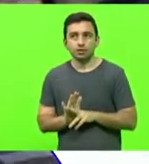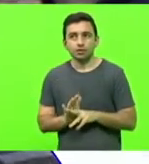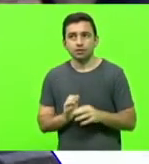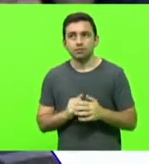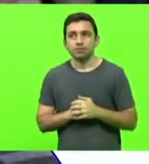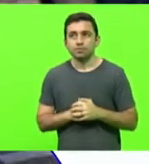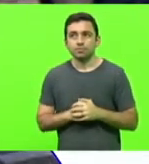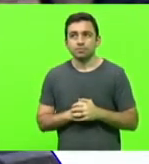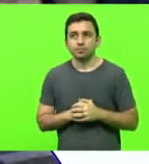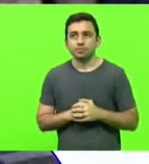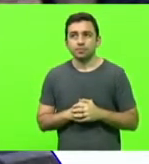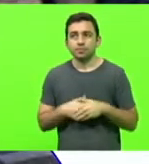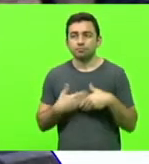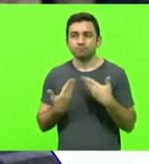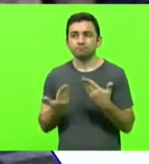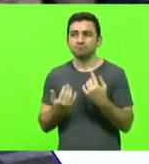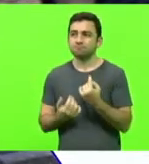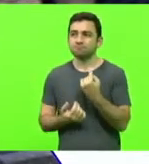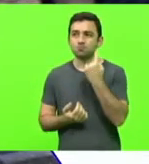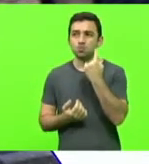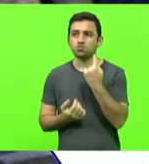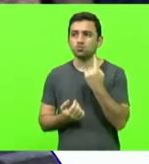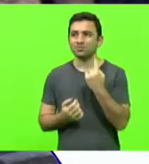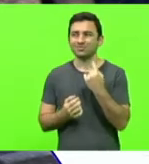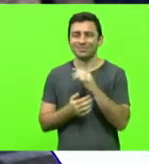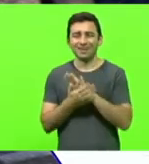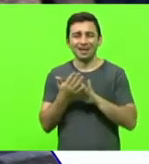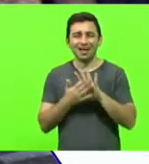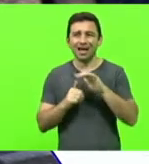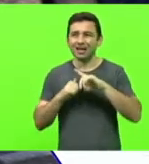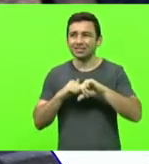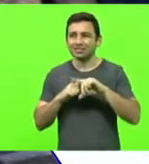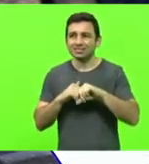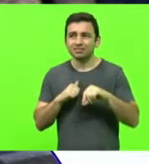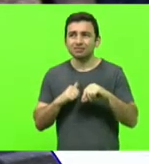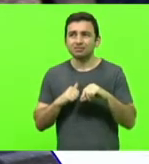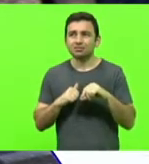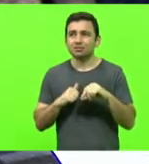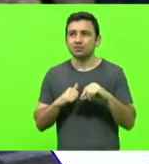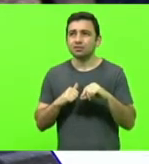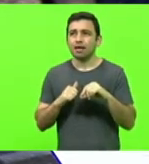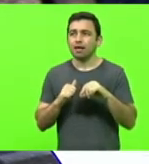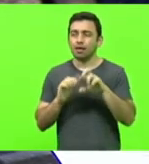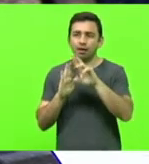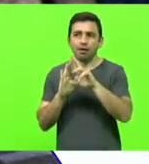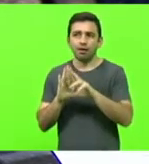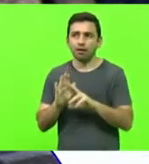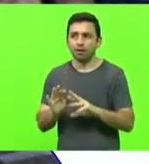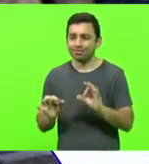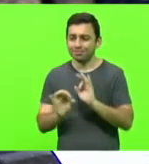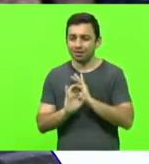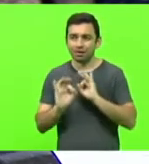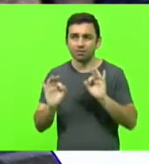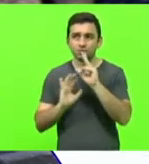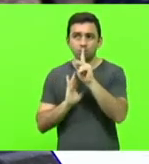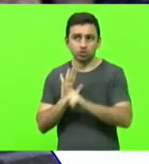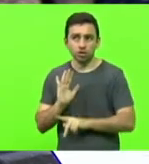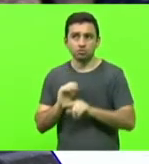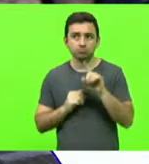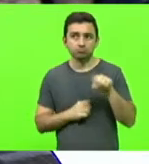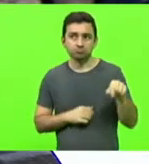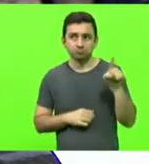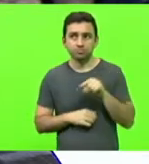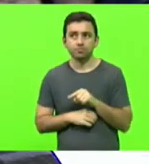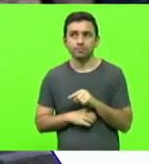presidente, não há um único artigo, uma única norma nesse projeto de lei